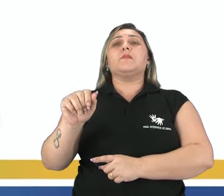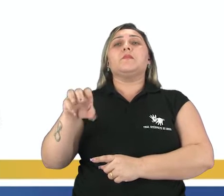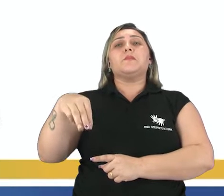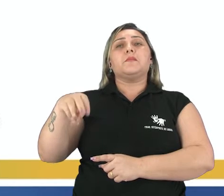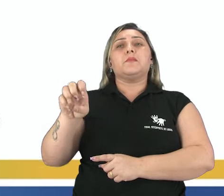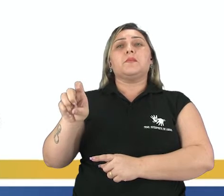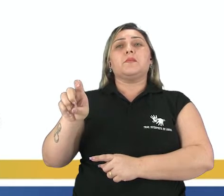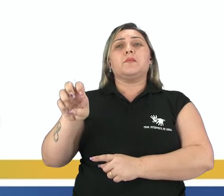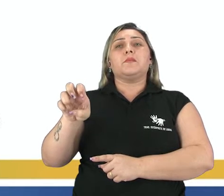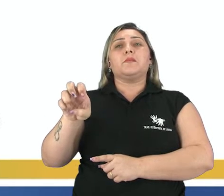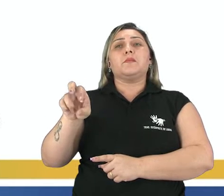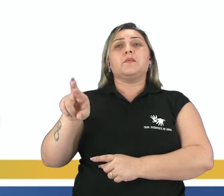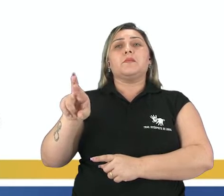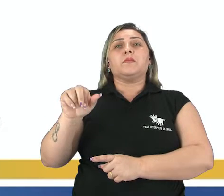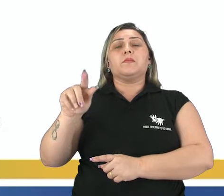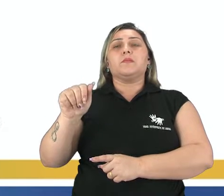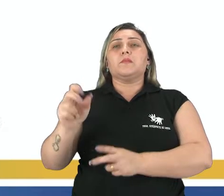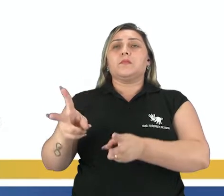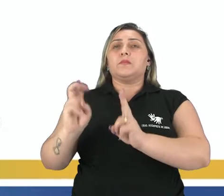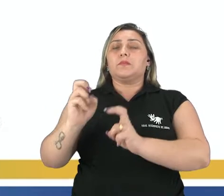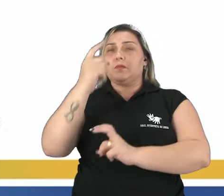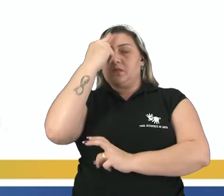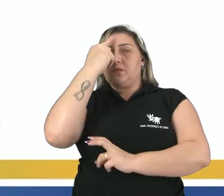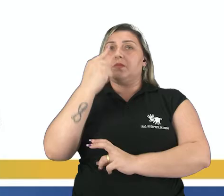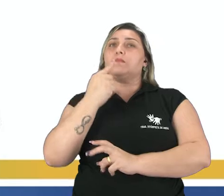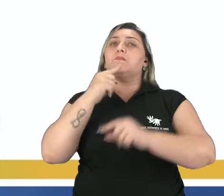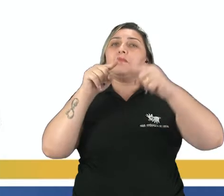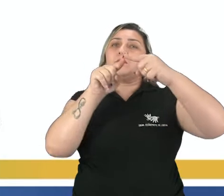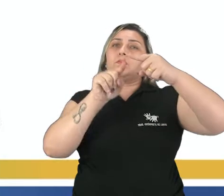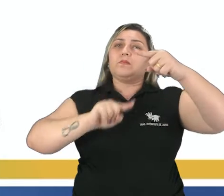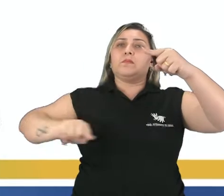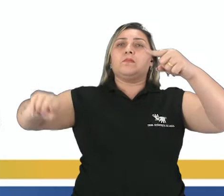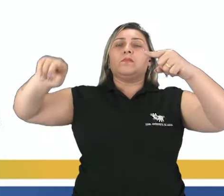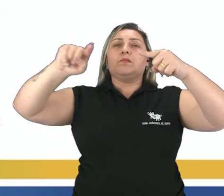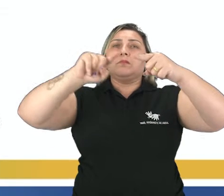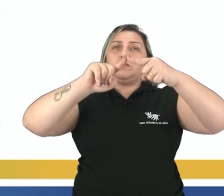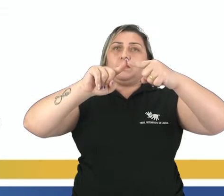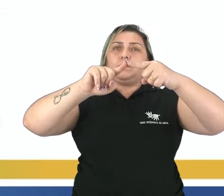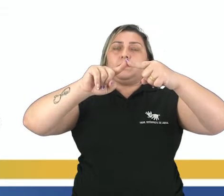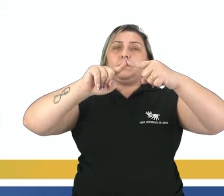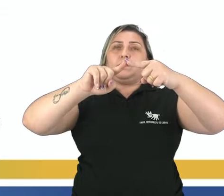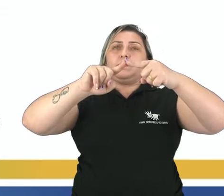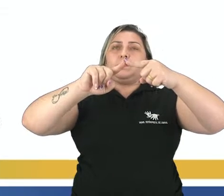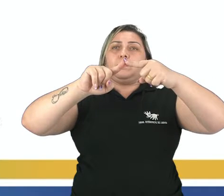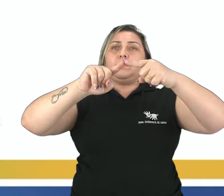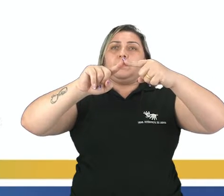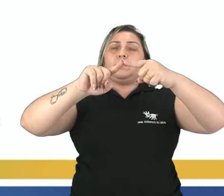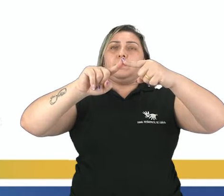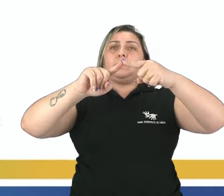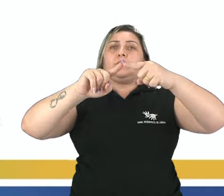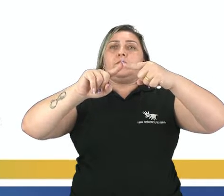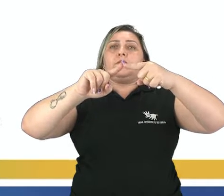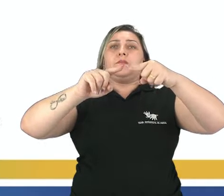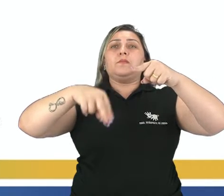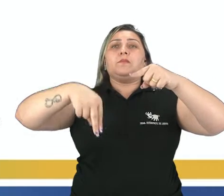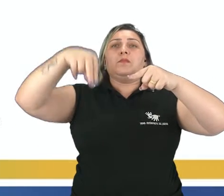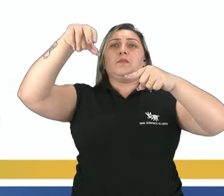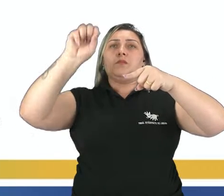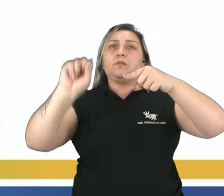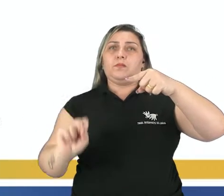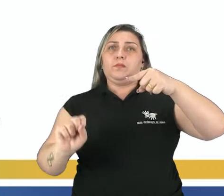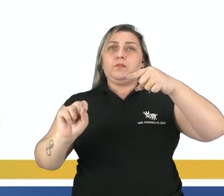eles são o círculo que está em torno e ele passa pelo polo norte e